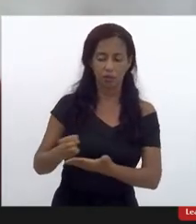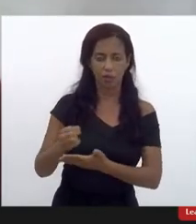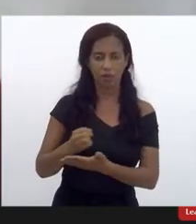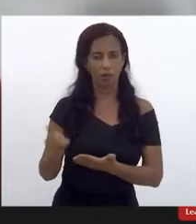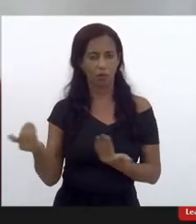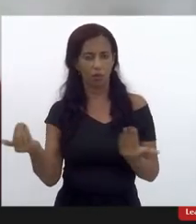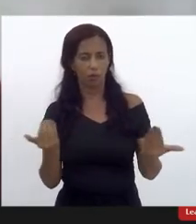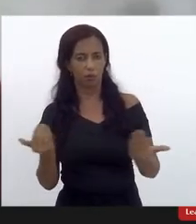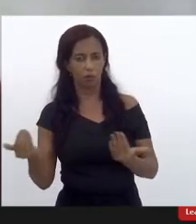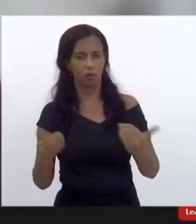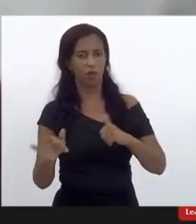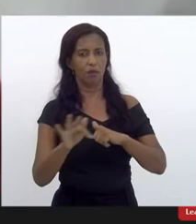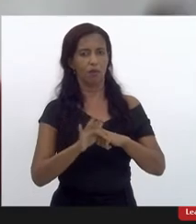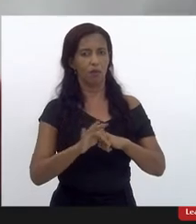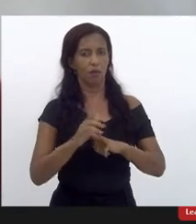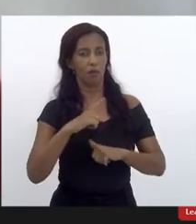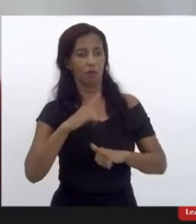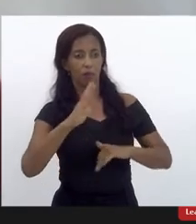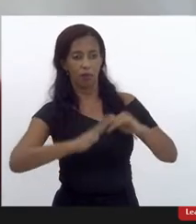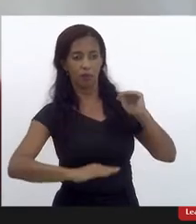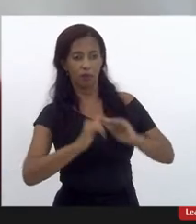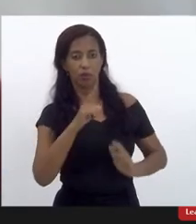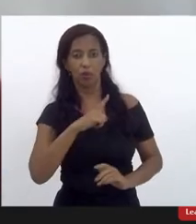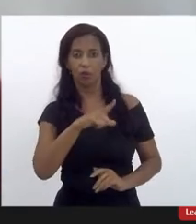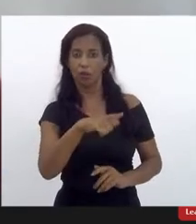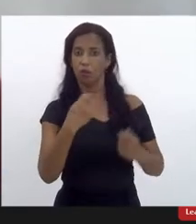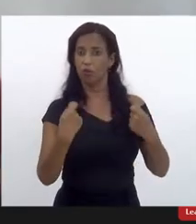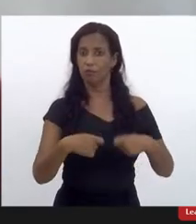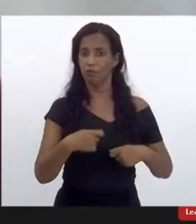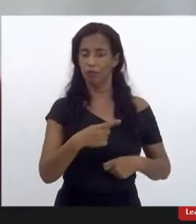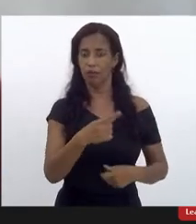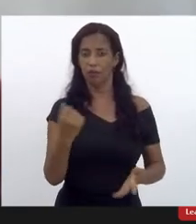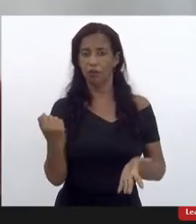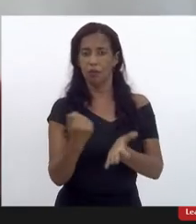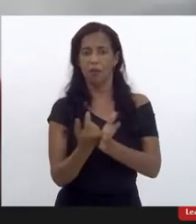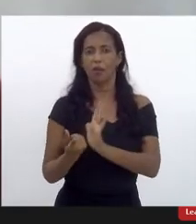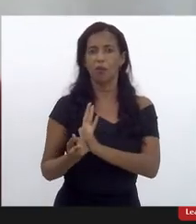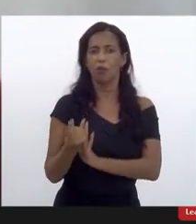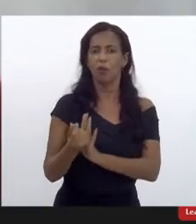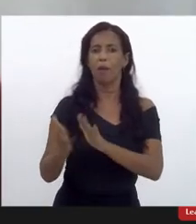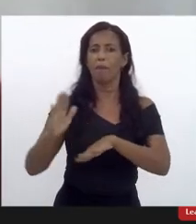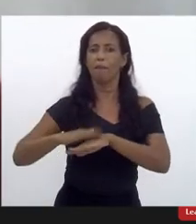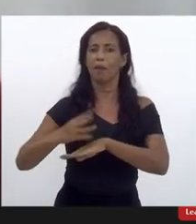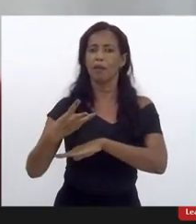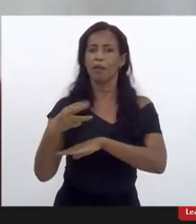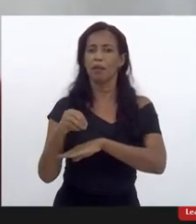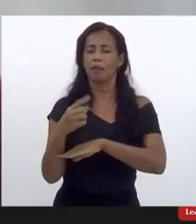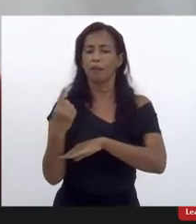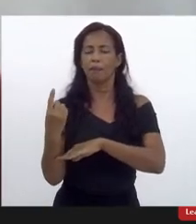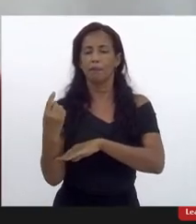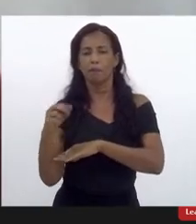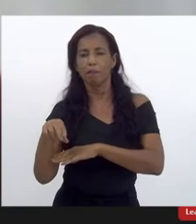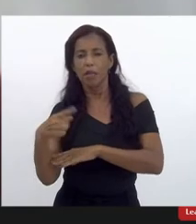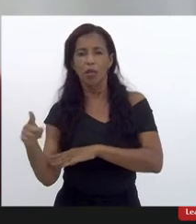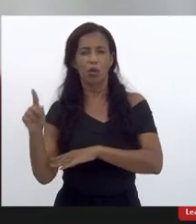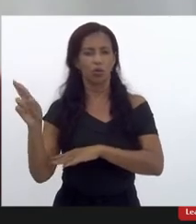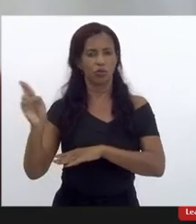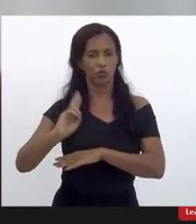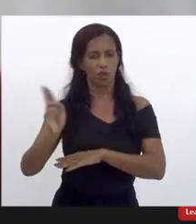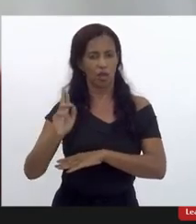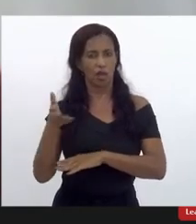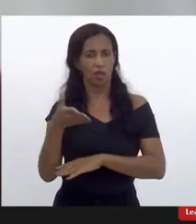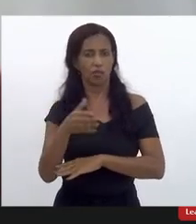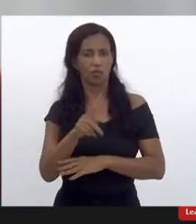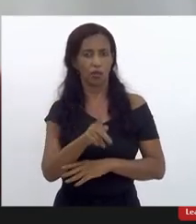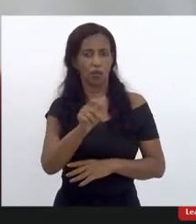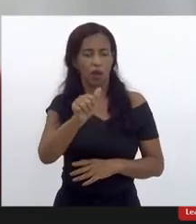o profissional FITEC ter o que ele merece realmente, então foi um impacto orçamentário de mais de 30 milhões de reais, para que isso está no CAAR